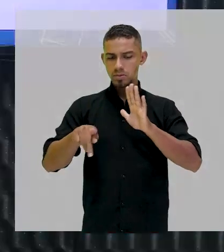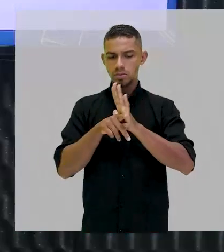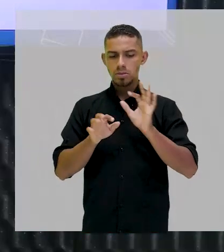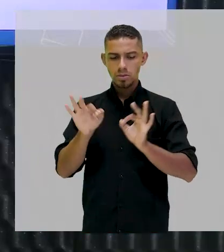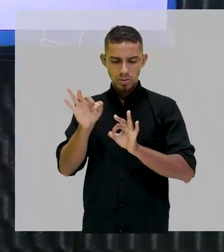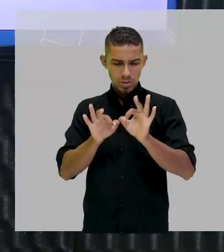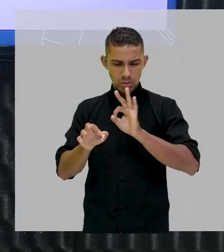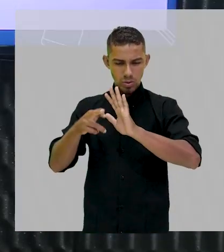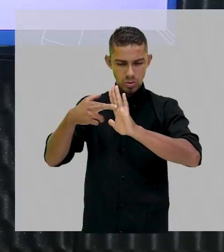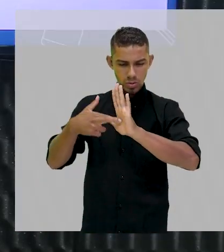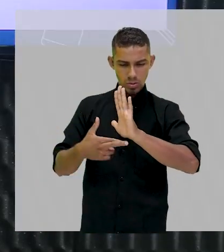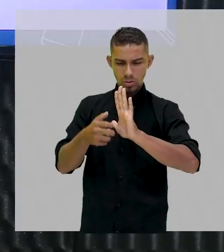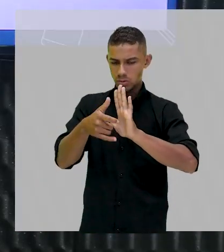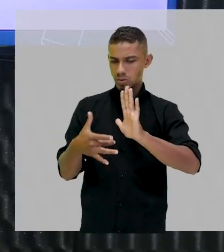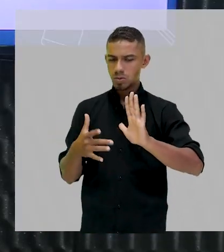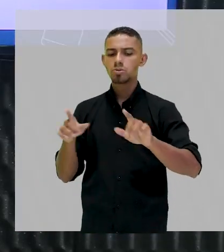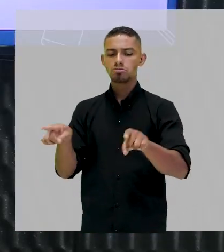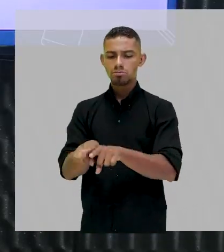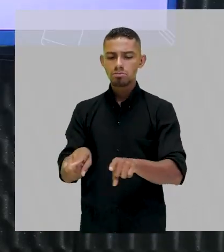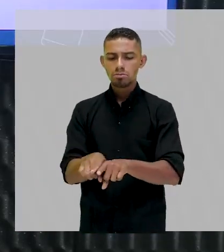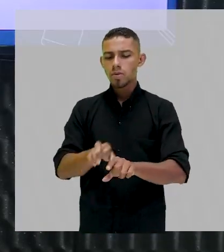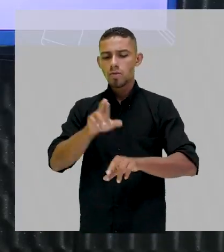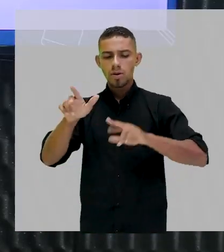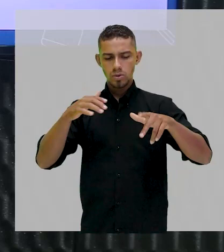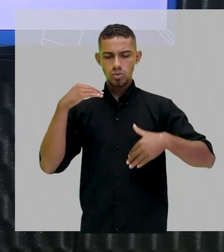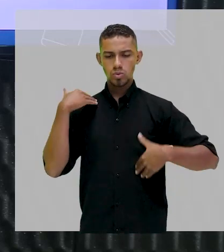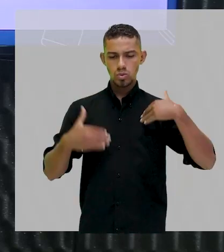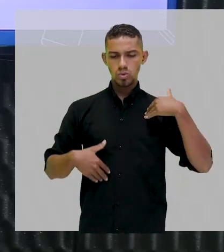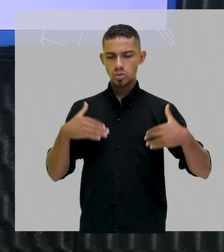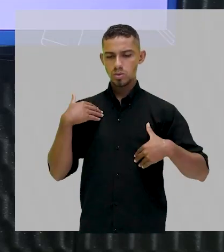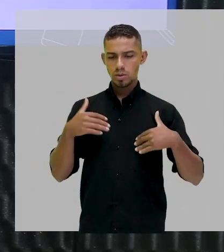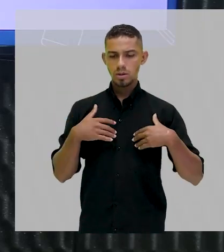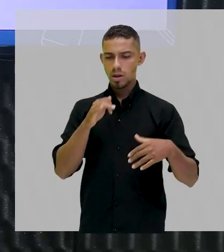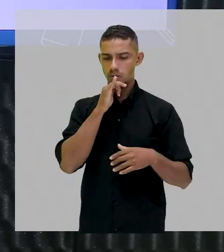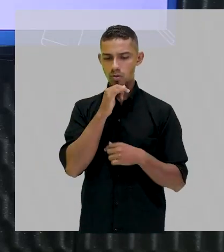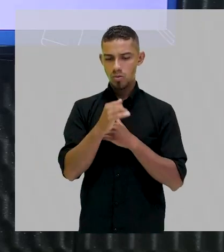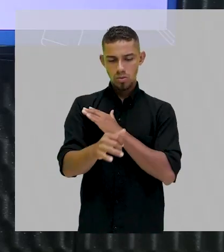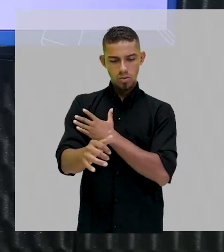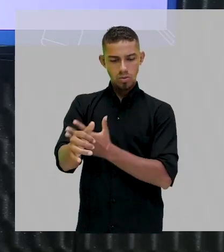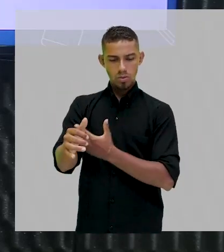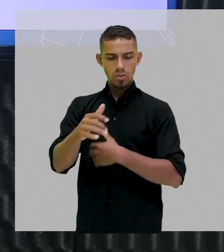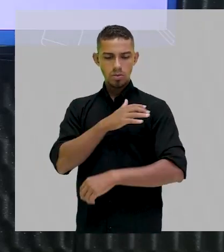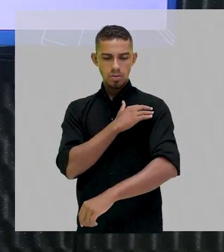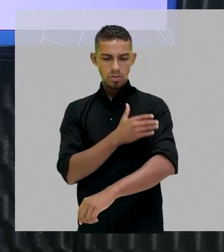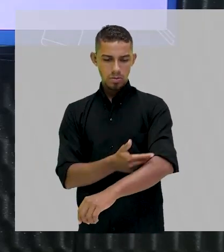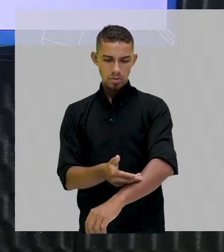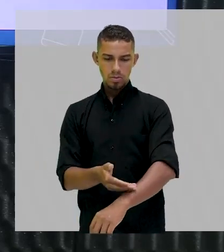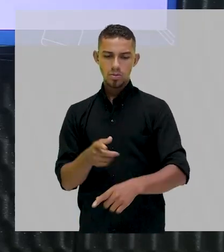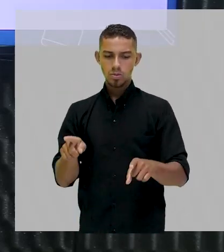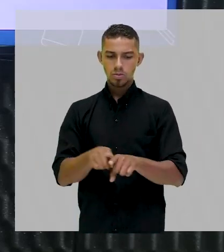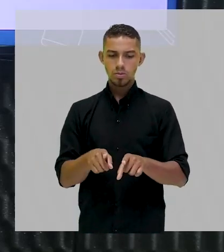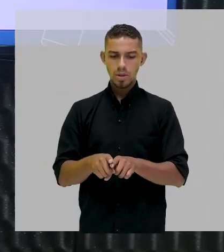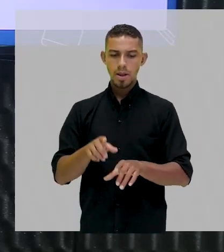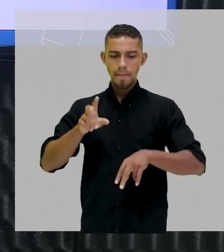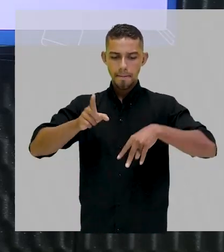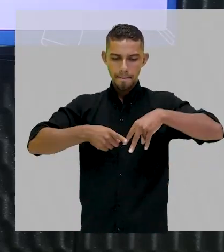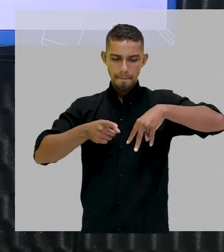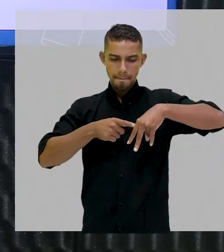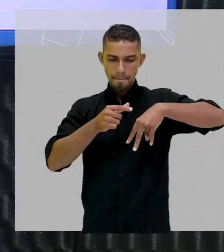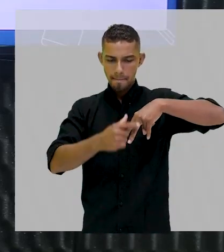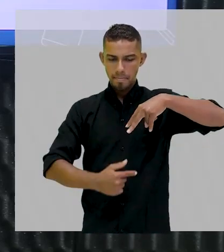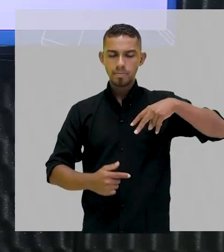Ele também é usado para trabalhar diversas partes do corpo, como braços, troncos e pernas. Está ali a imagem